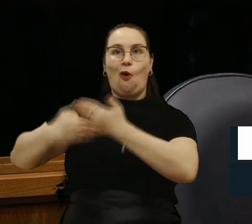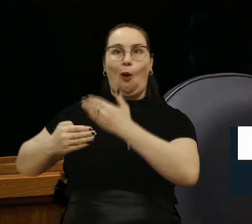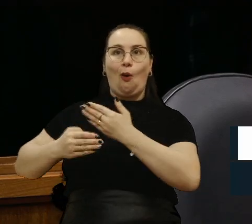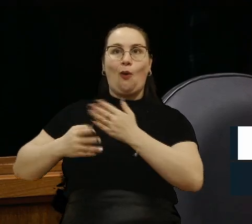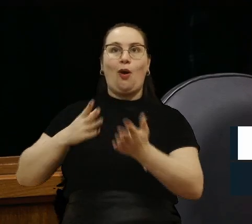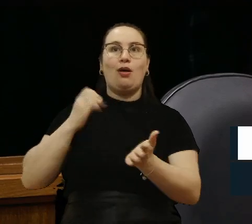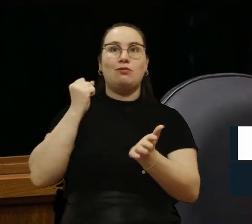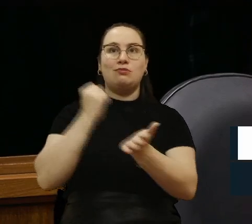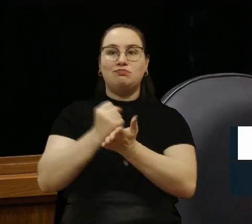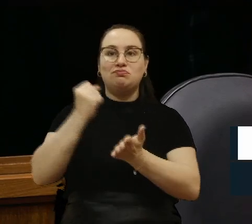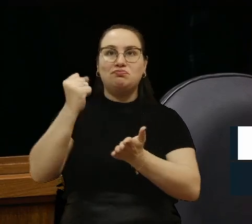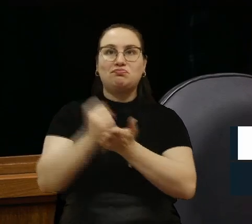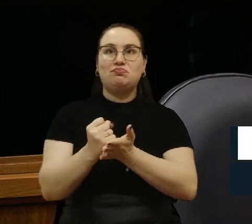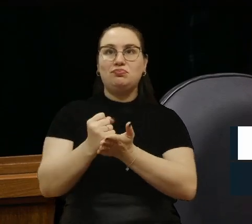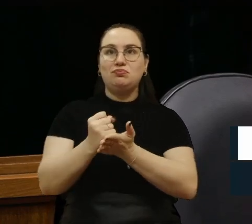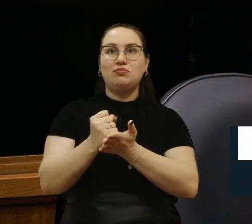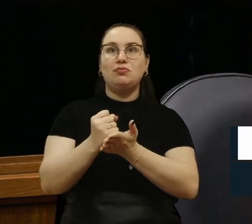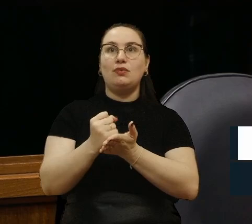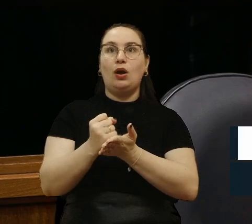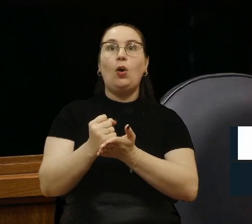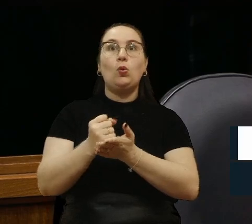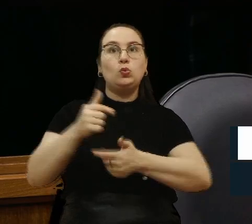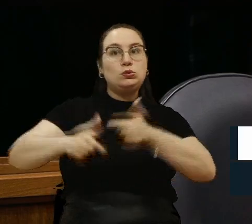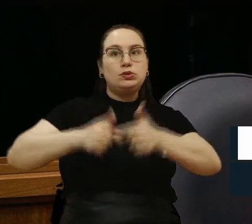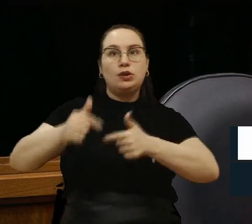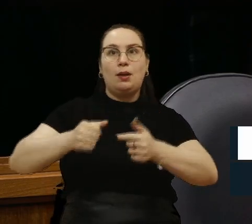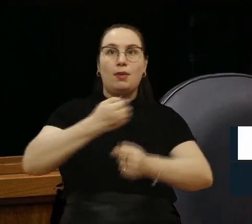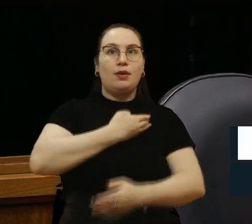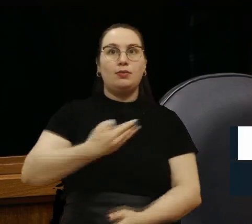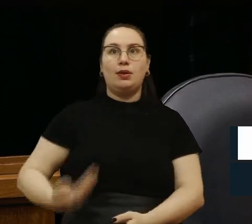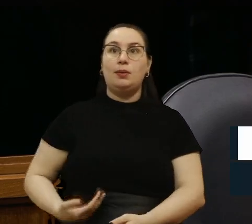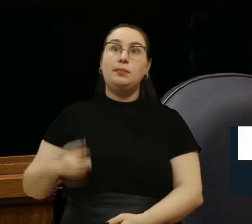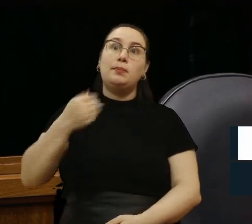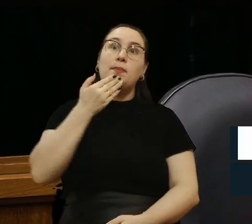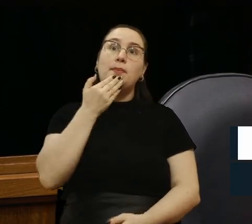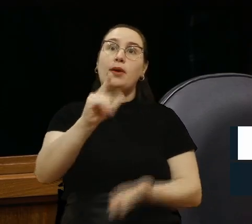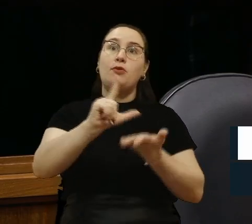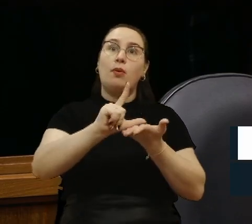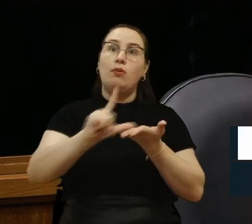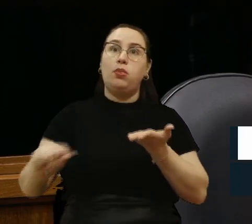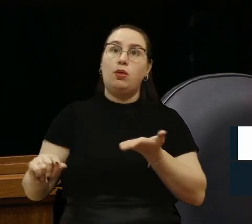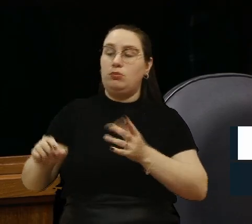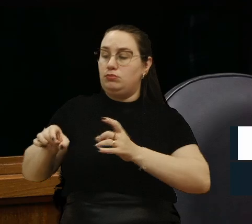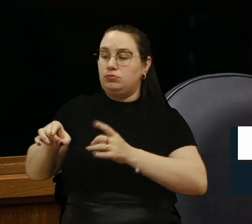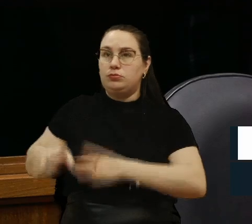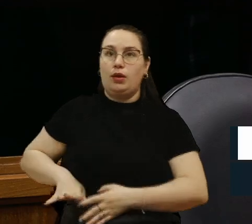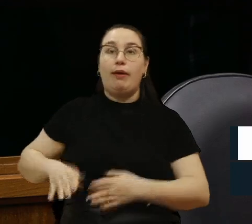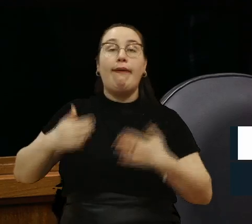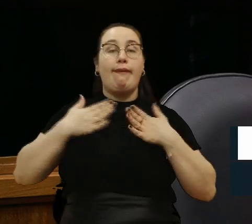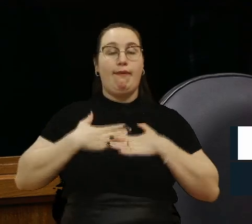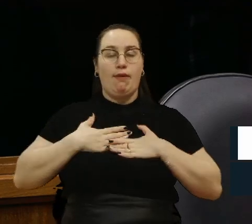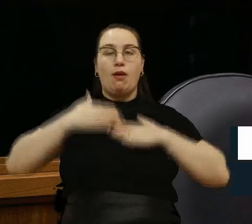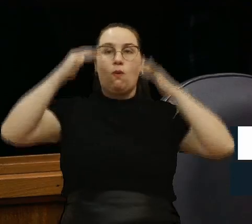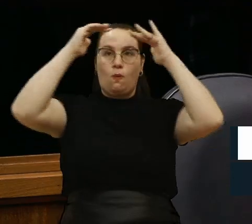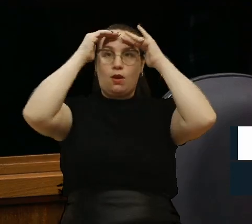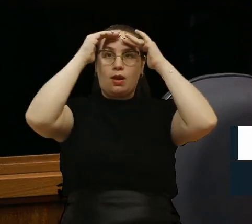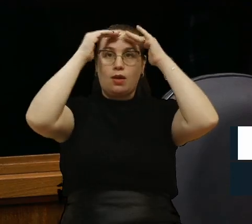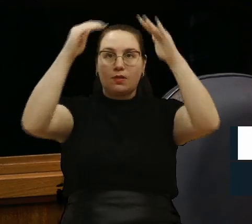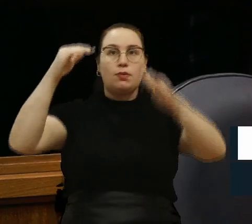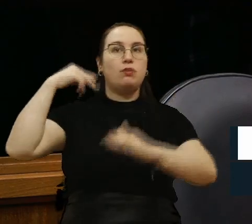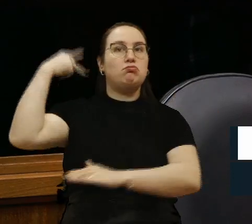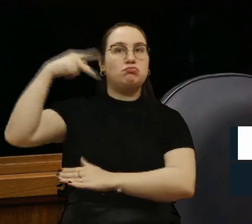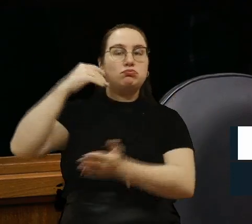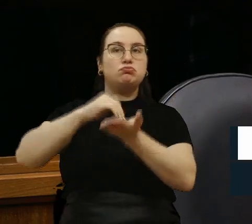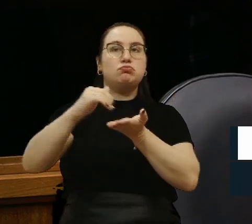dos atendimentos do serviço público, tem que pedir para sair. Não dá mais. Né? E aí, eu respeito o vereador,